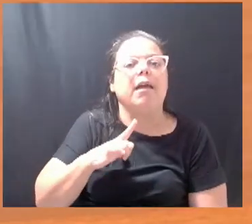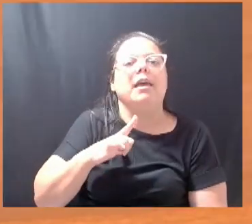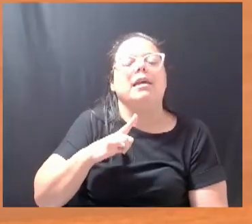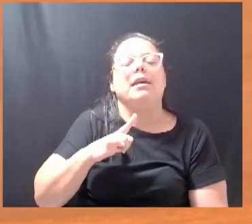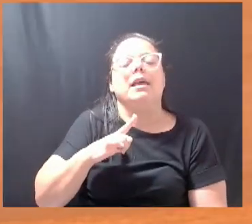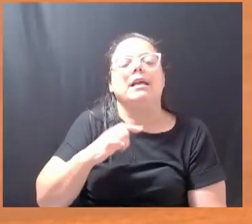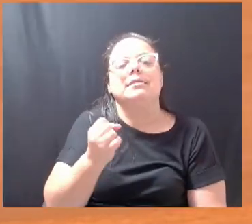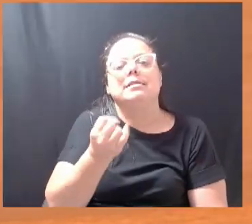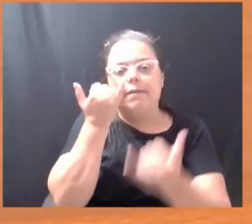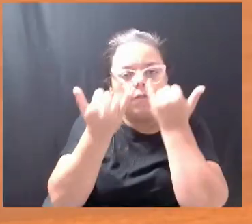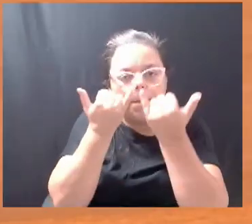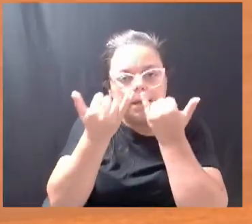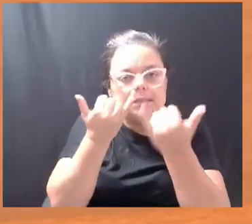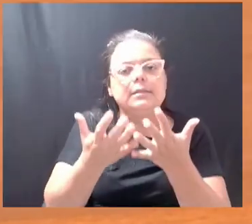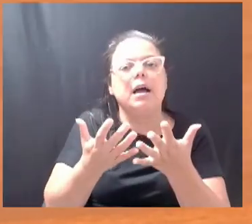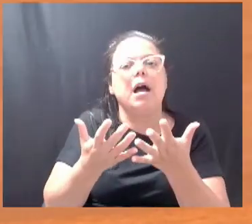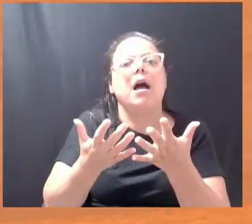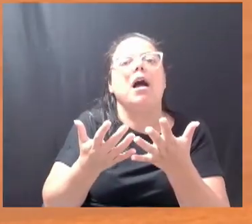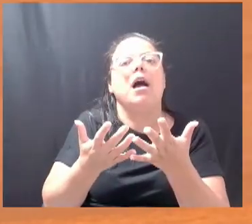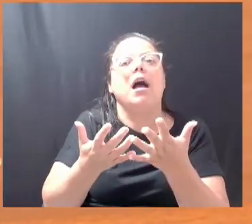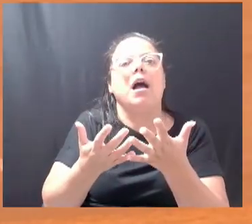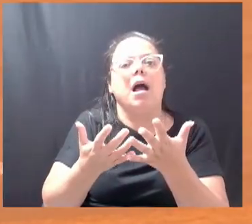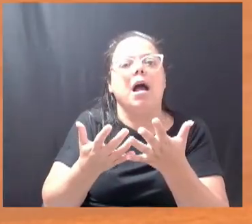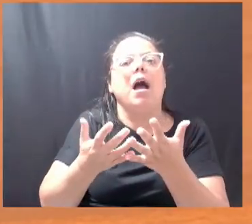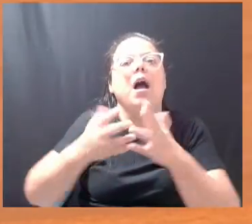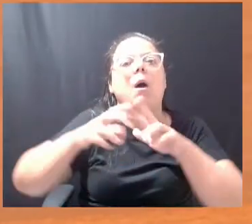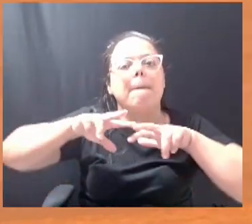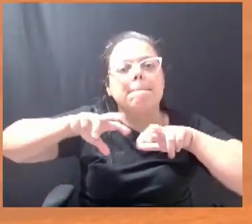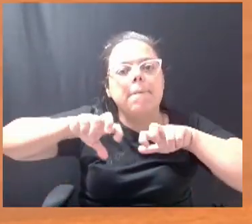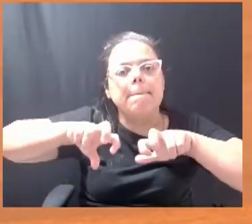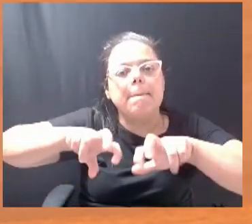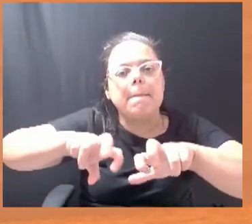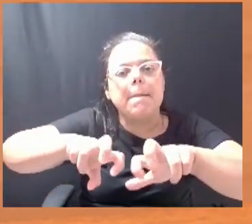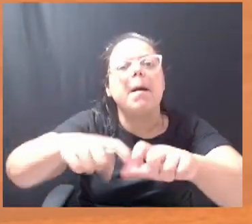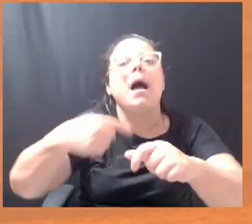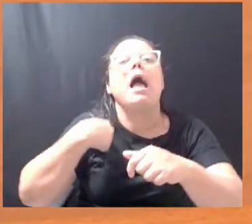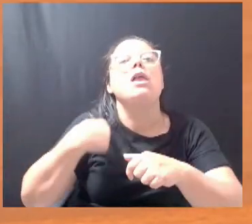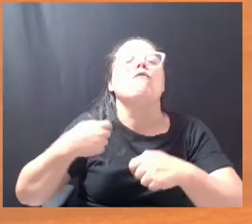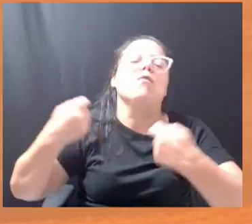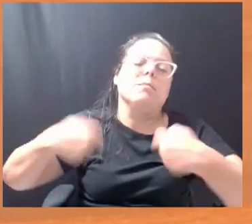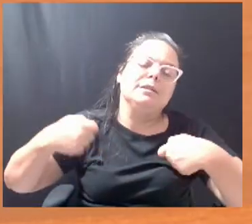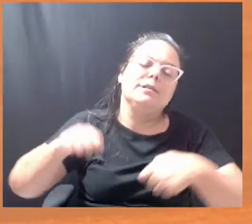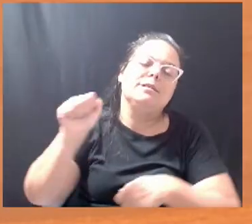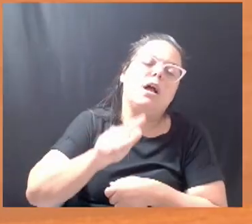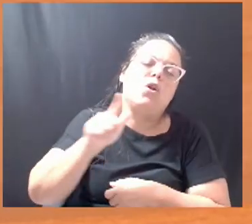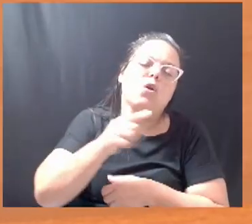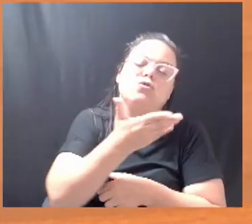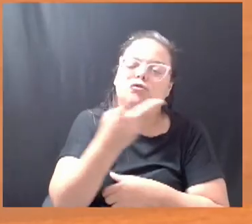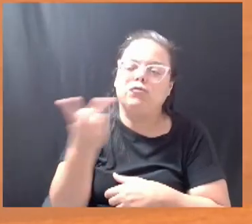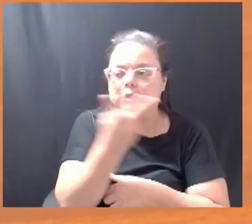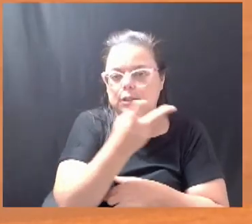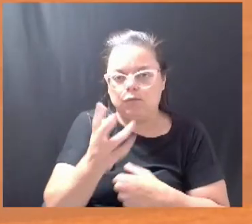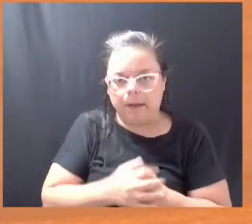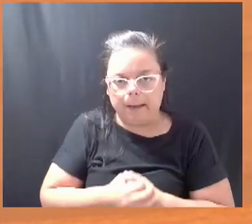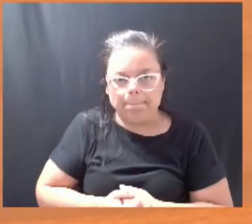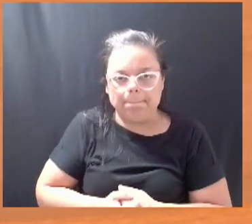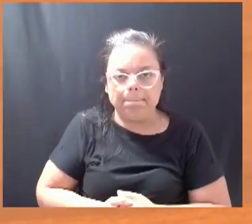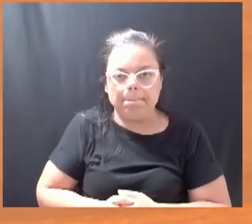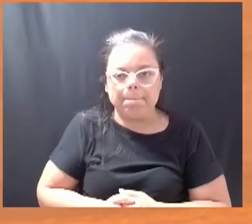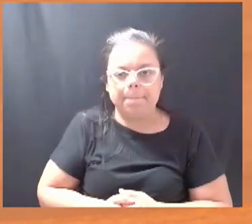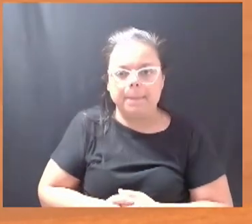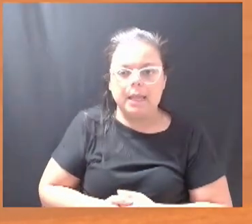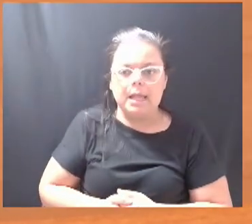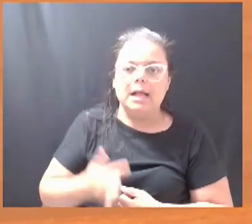esse levantamento. Acho que a gente pode fazer um conjunto aí eu vou precisar de vocês, obviamente, né? E aí, eu acho que em seguida a